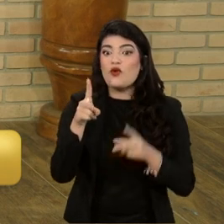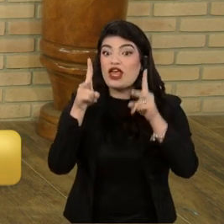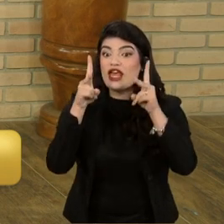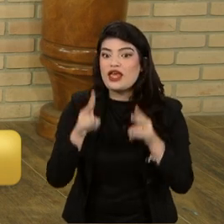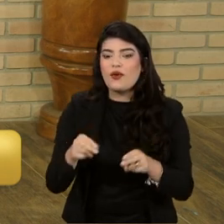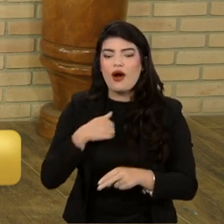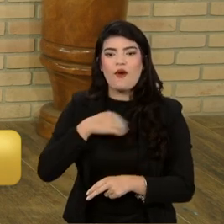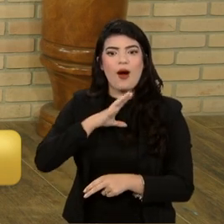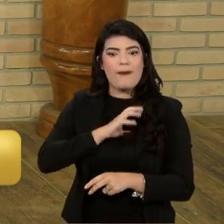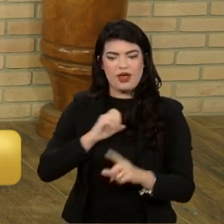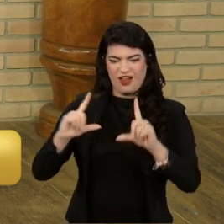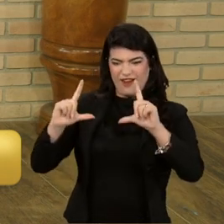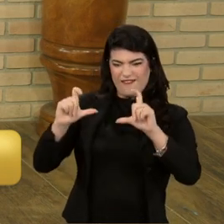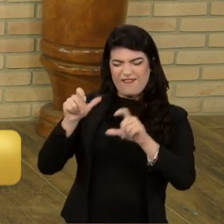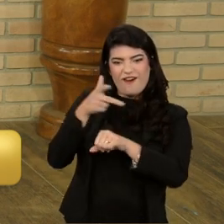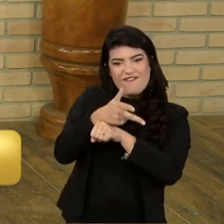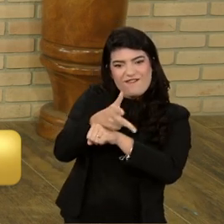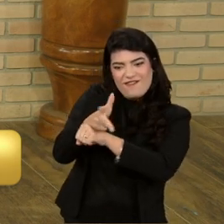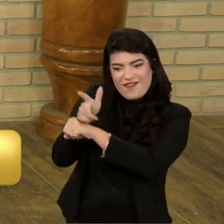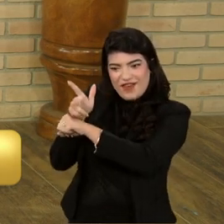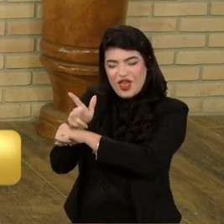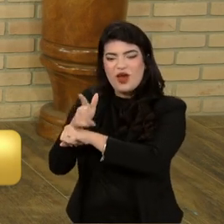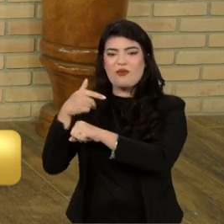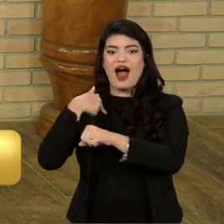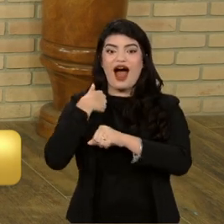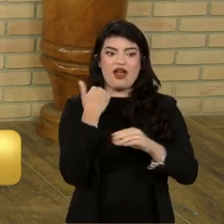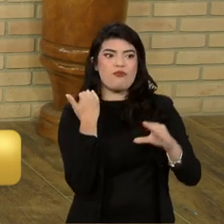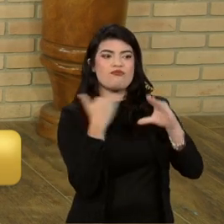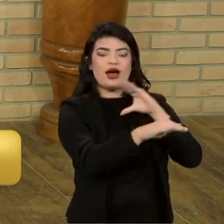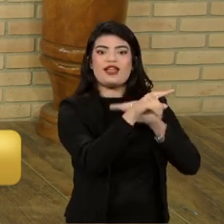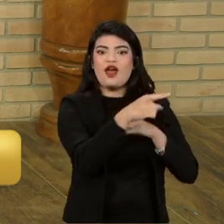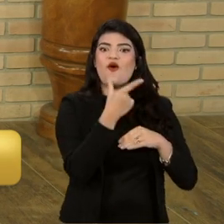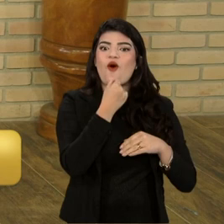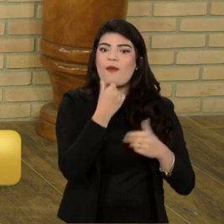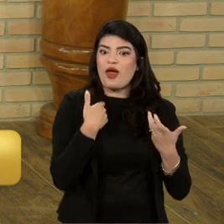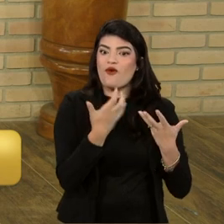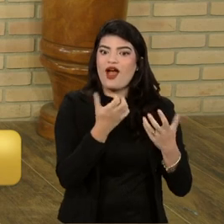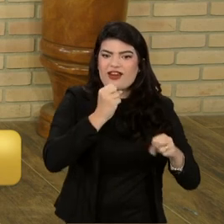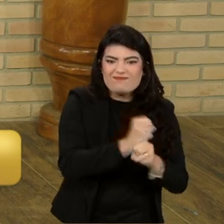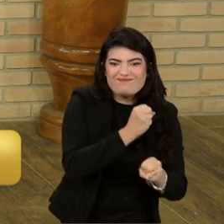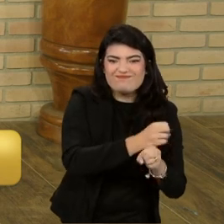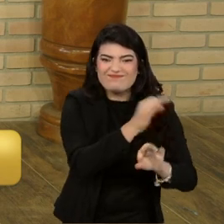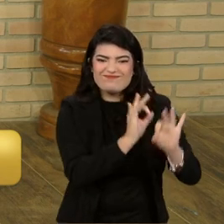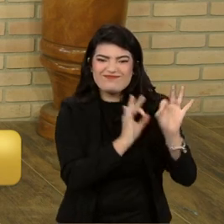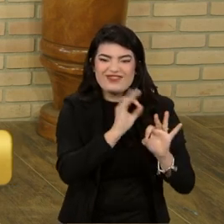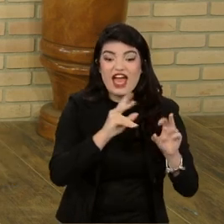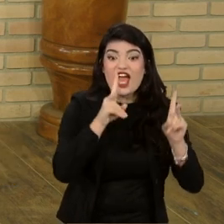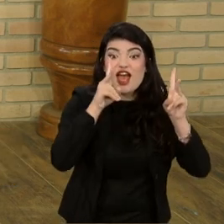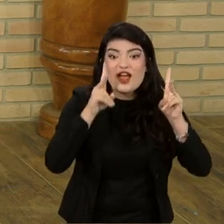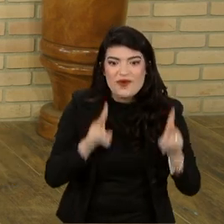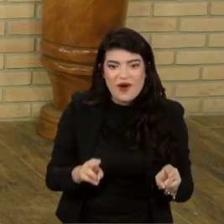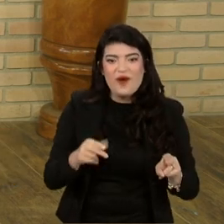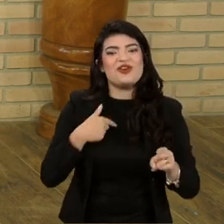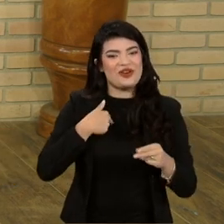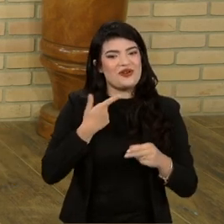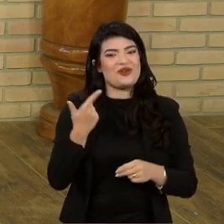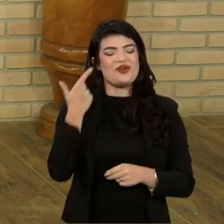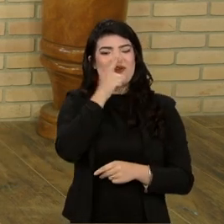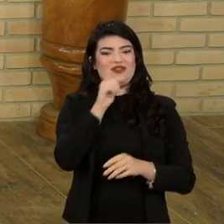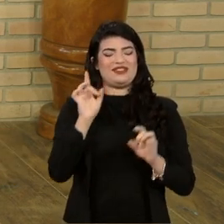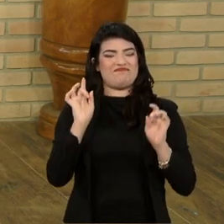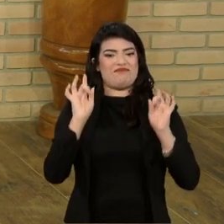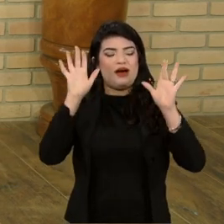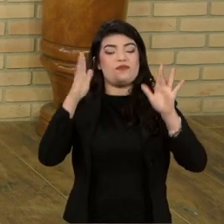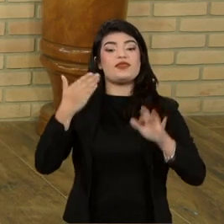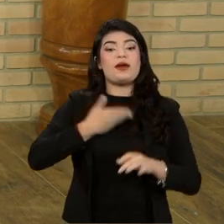fotografei, filmei, liguei para você, manda o desenho, manda a medida, eu quero fazer igual. E fiz igual. Aliás, agradecer o nosso amigo